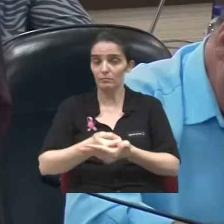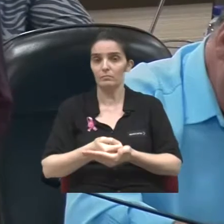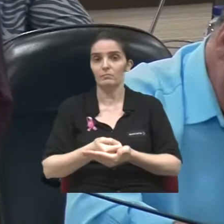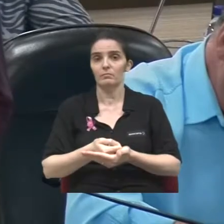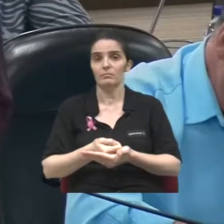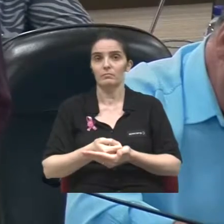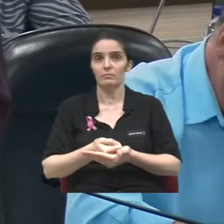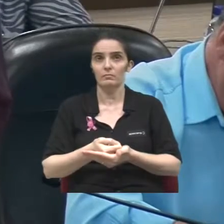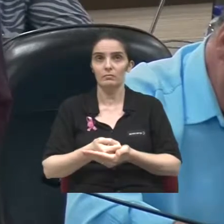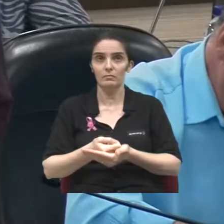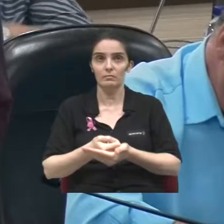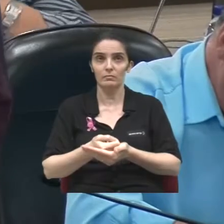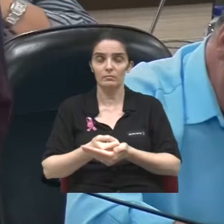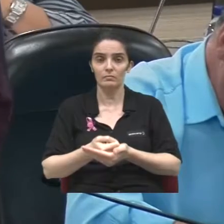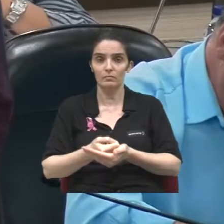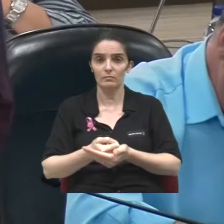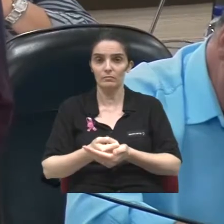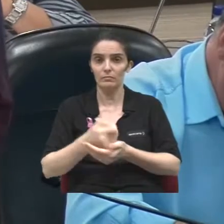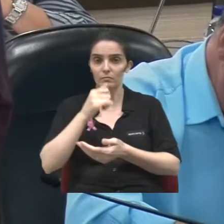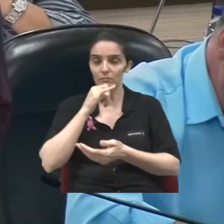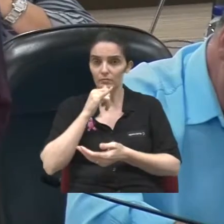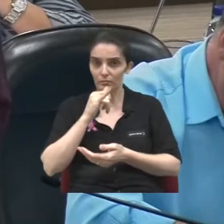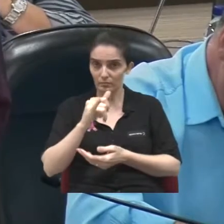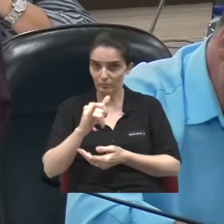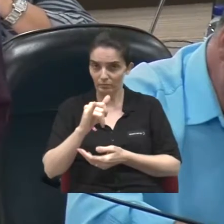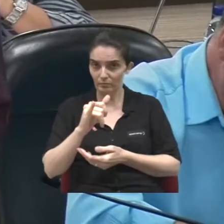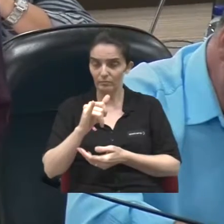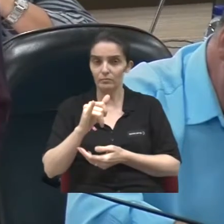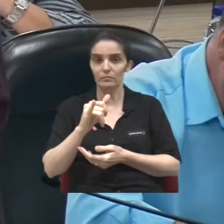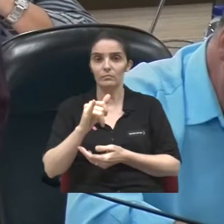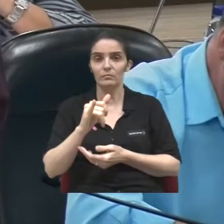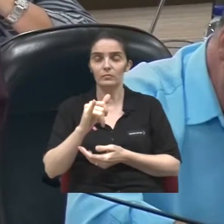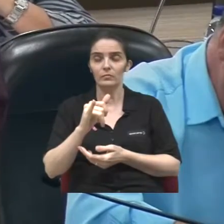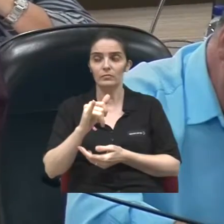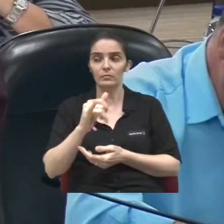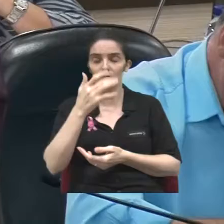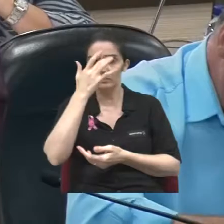a notificação ao proprietário,